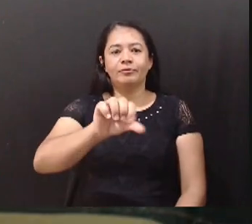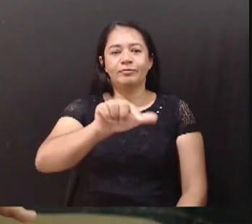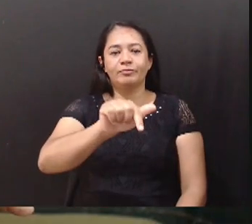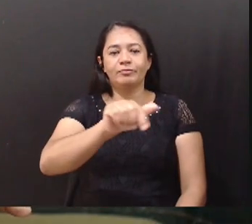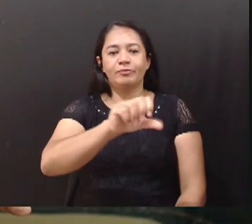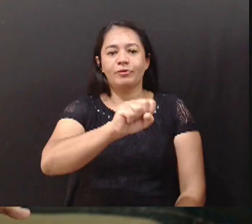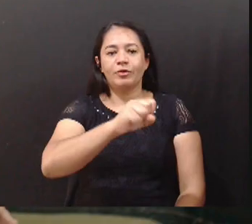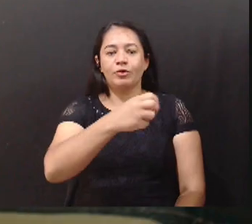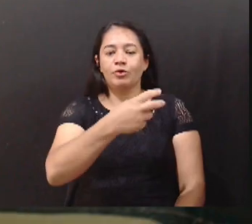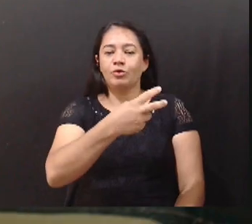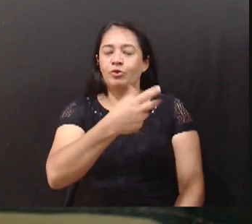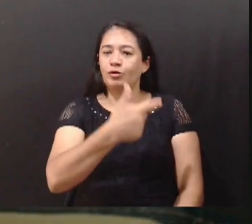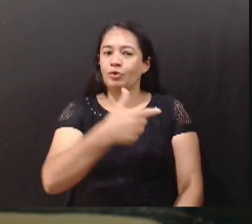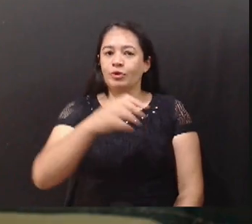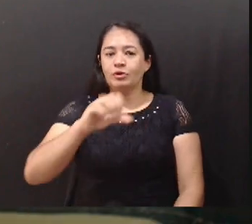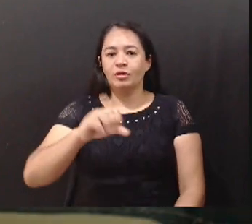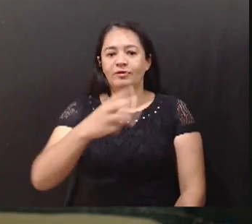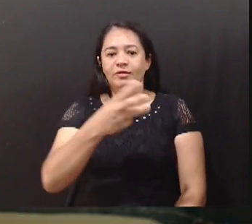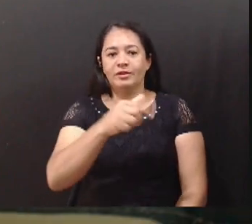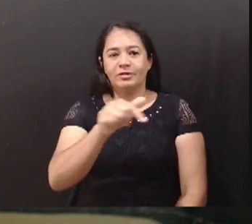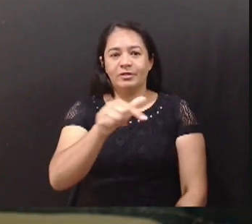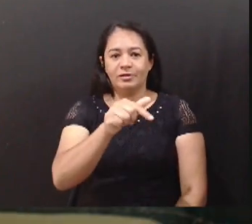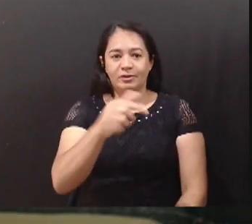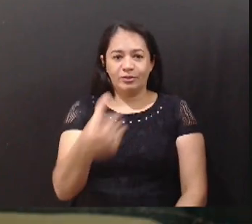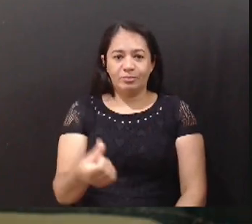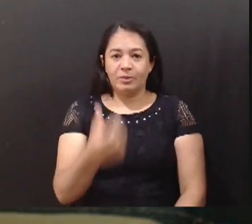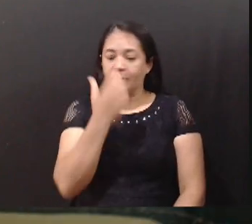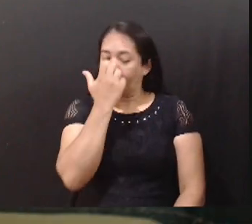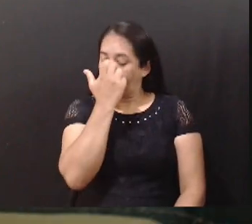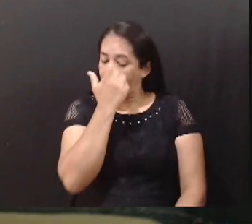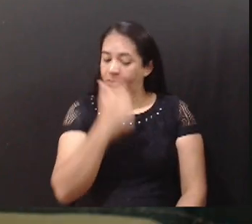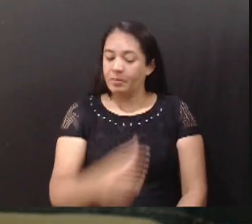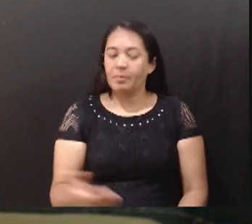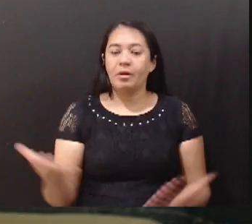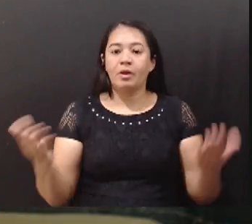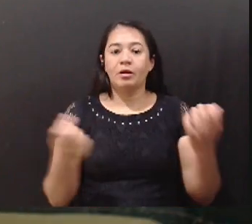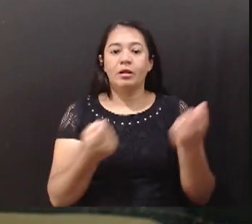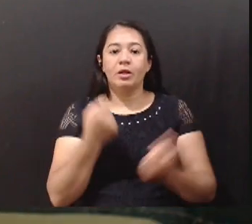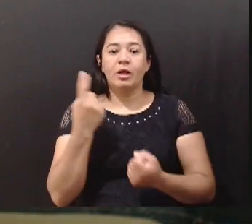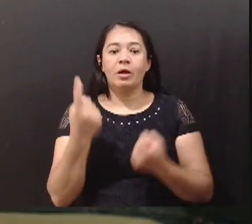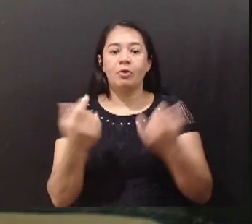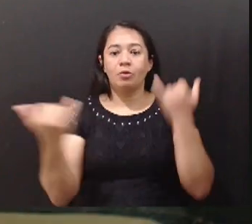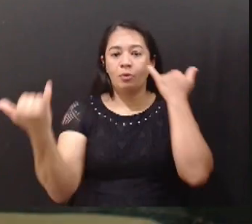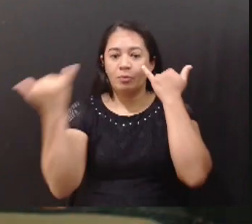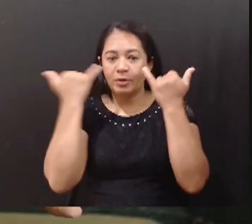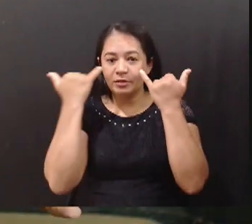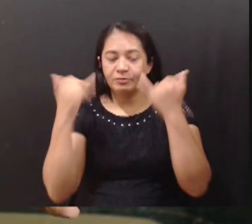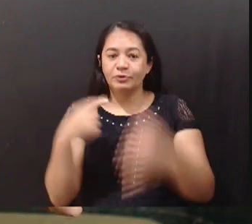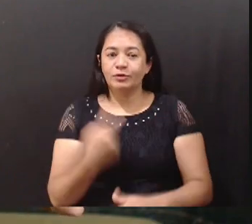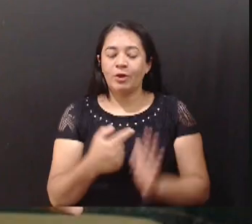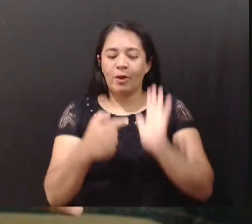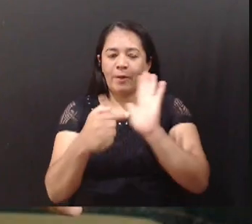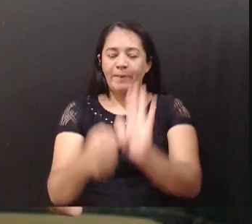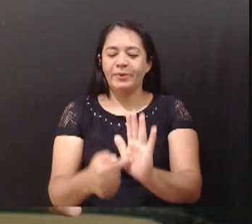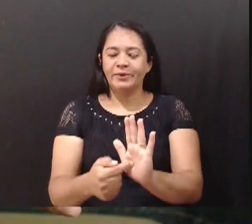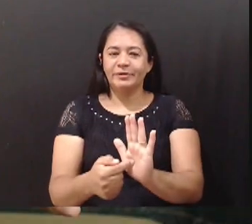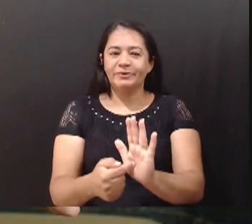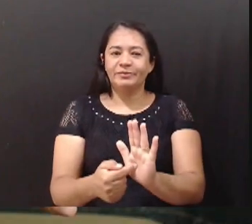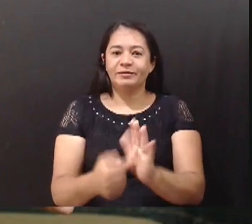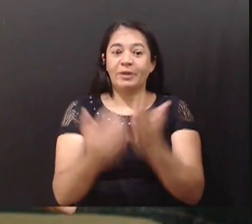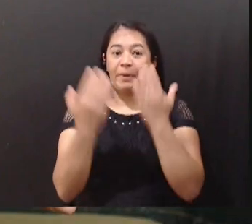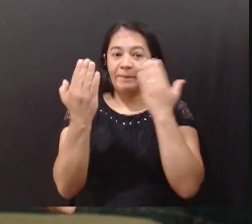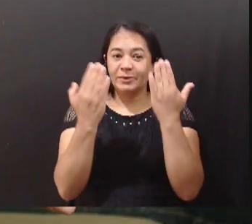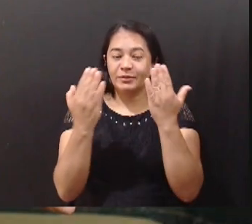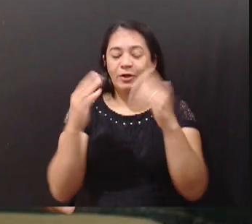978293776. Nossa convidada também já no estúdio. Eu vou atualizar algumas informações. Daqui a pouquinho vamos apresentar a psicóloga que vai conversar com a